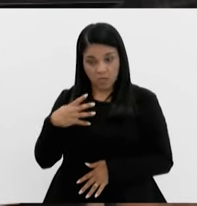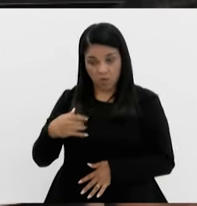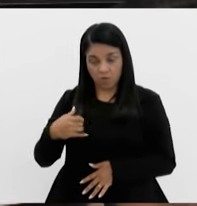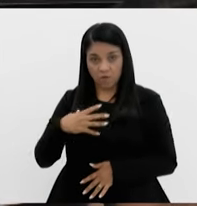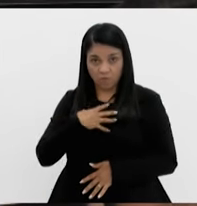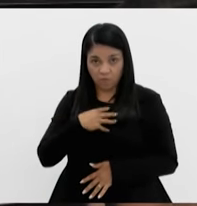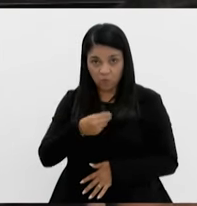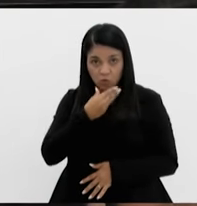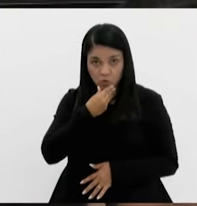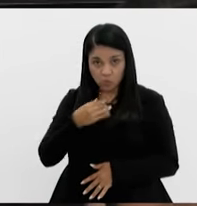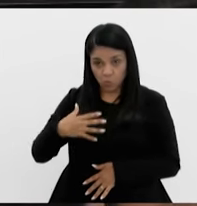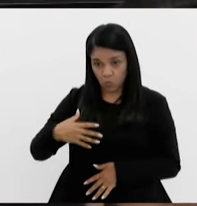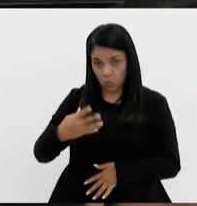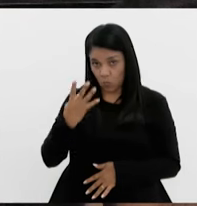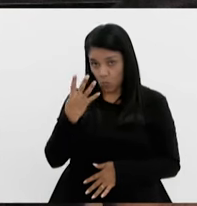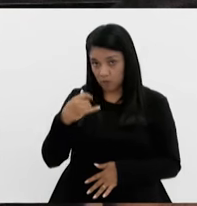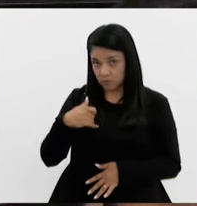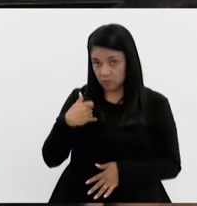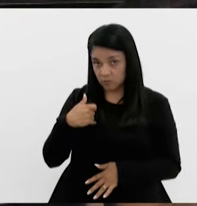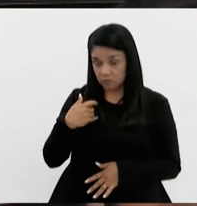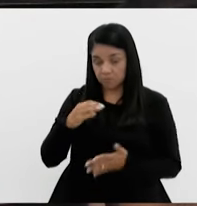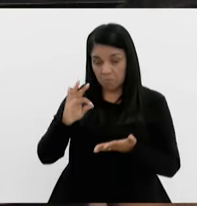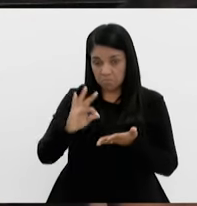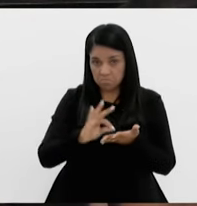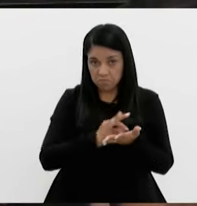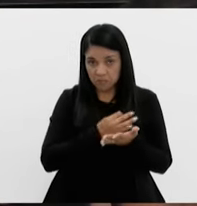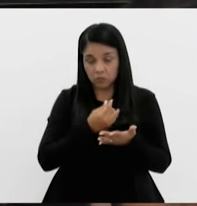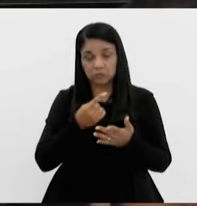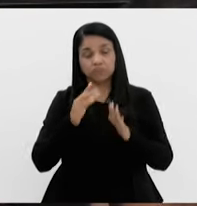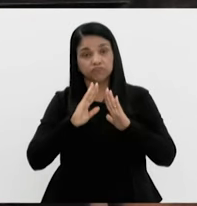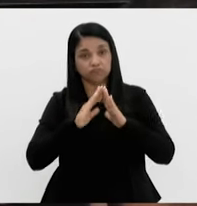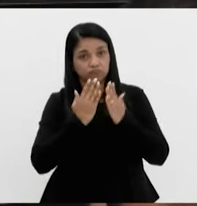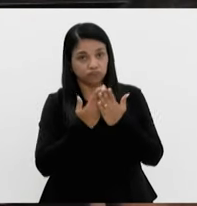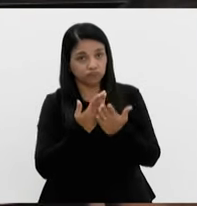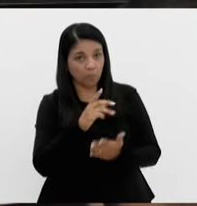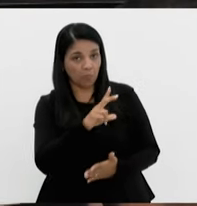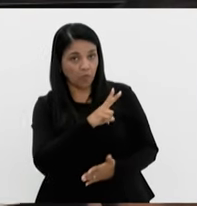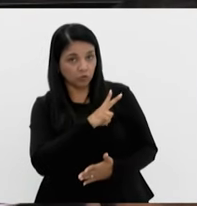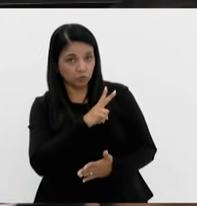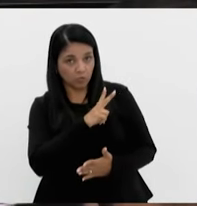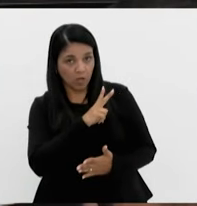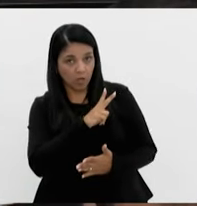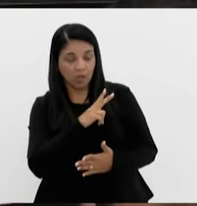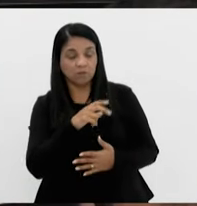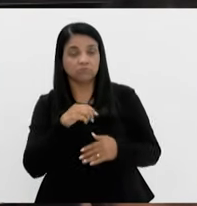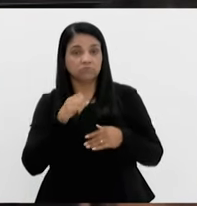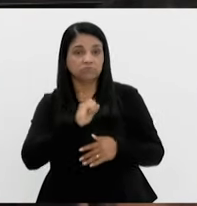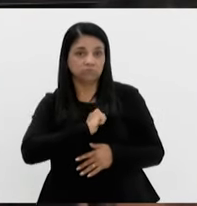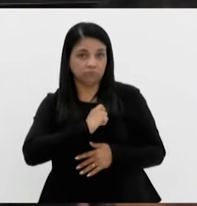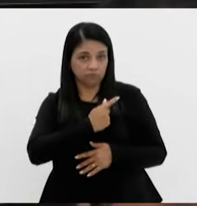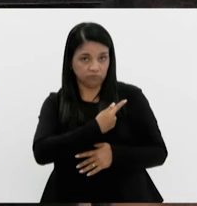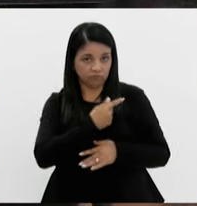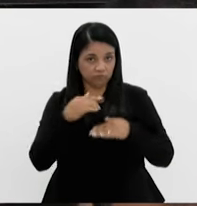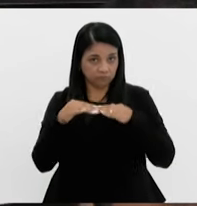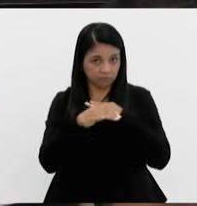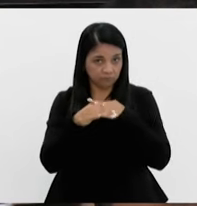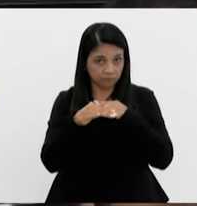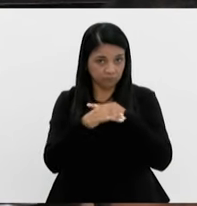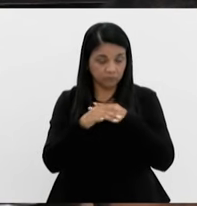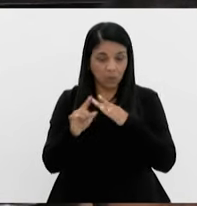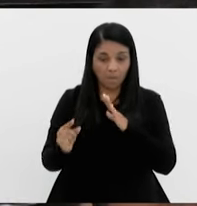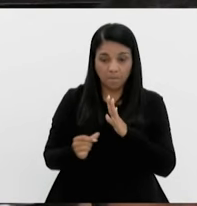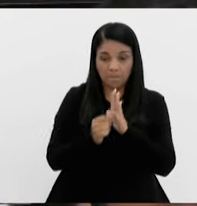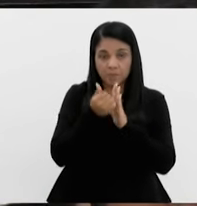filho foi matriculado em uma escola particular do nosso município e após ir ao primeiro dia de aula seu filho tem um